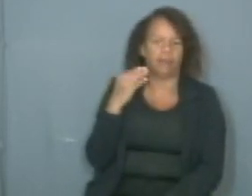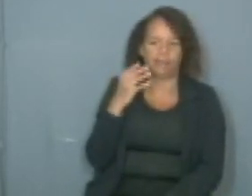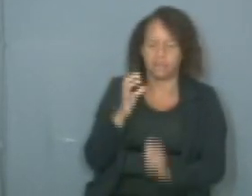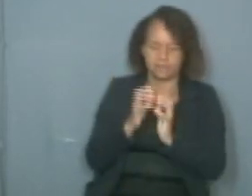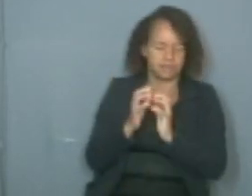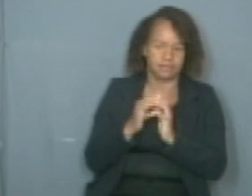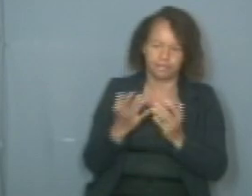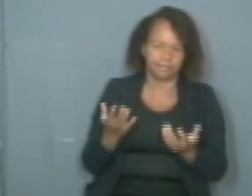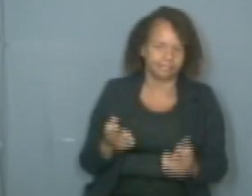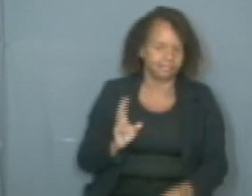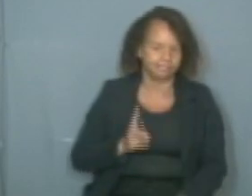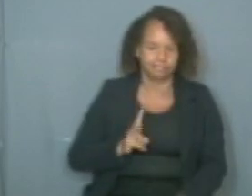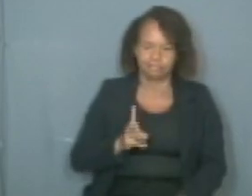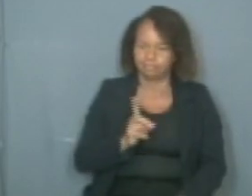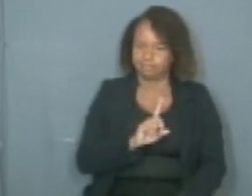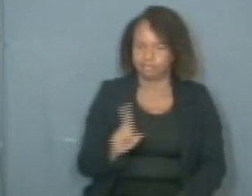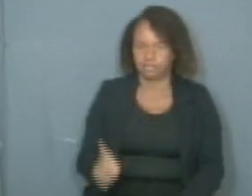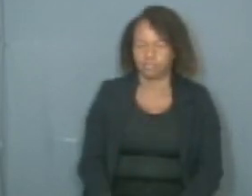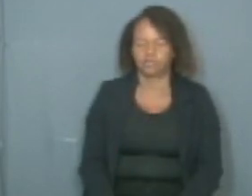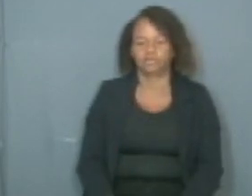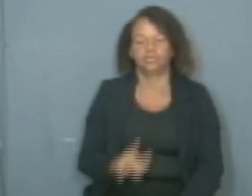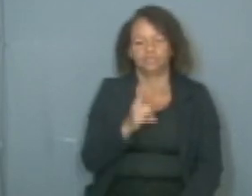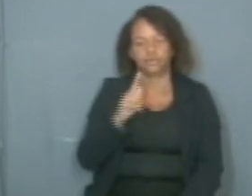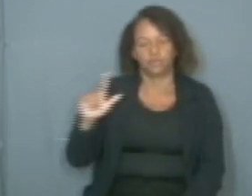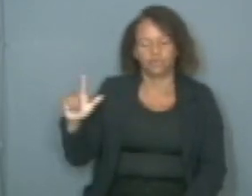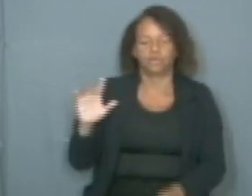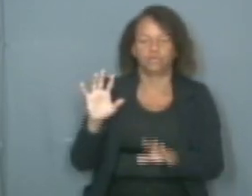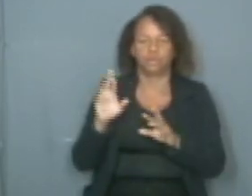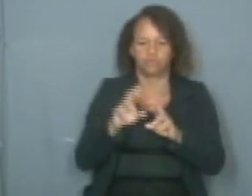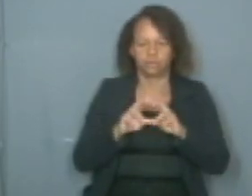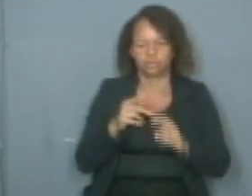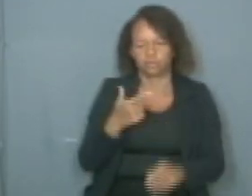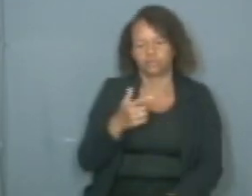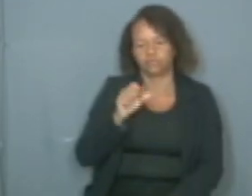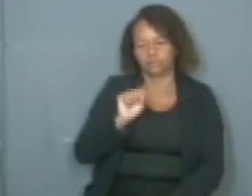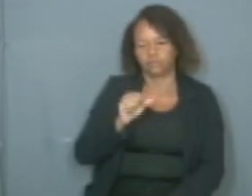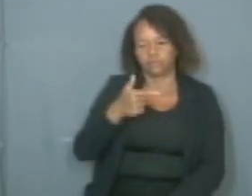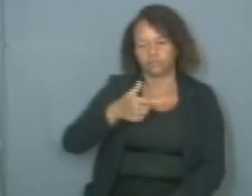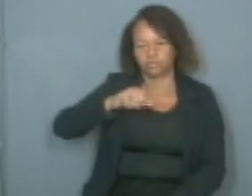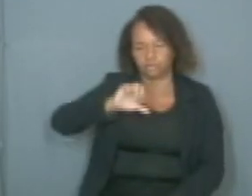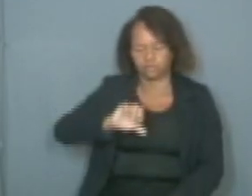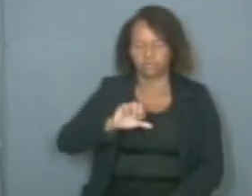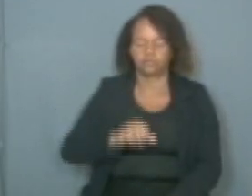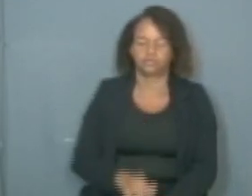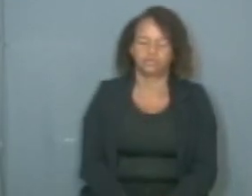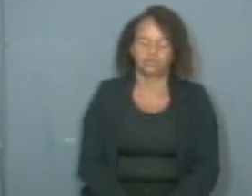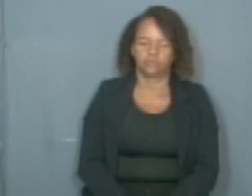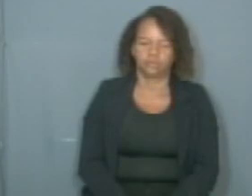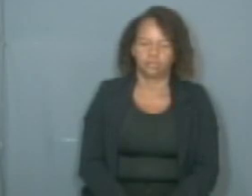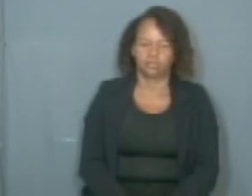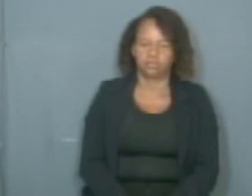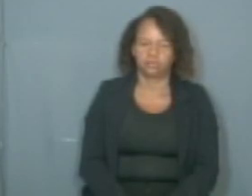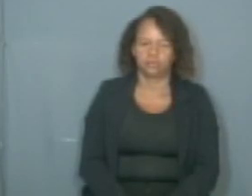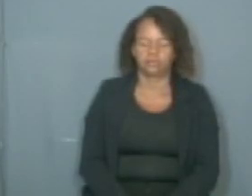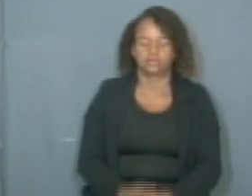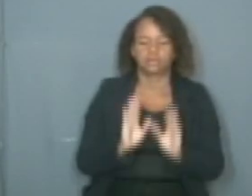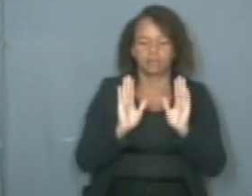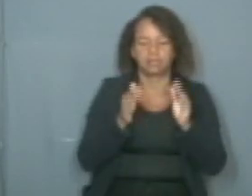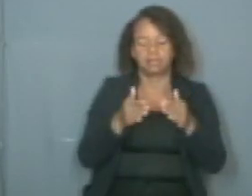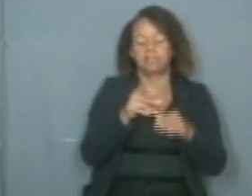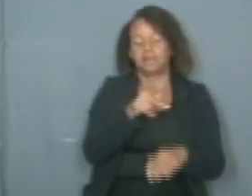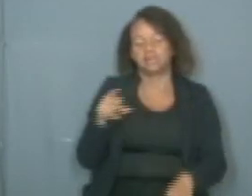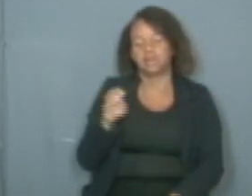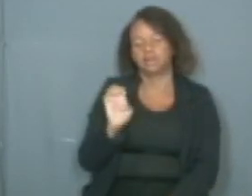vive. Tá? Vou passar para o próximo, bem rapidamente, o 2829, que é uma indicação ao presidente da